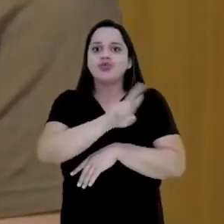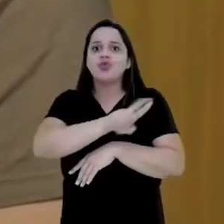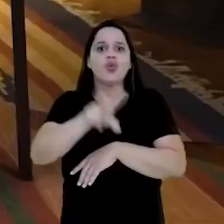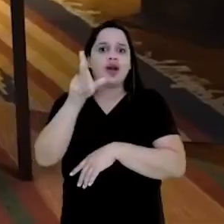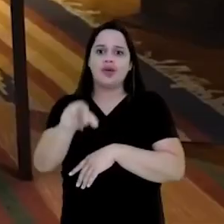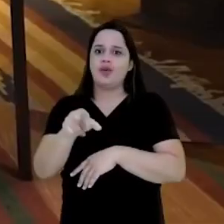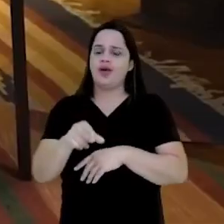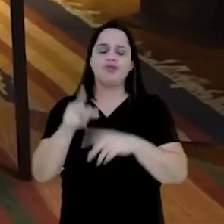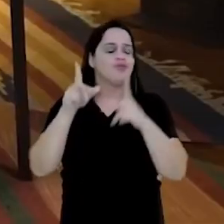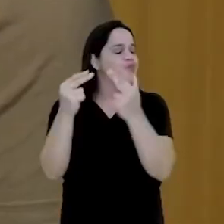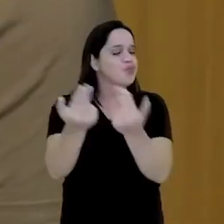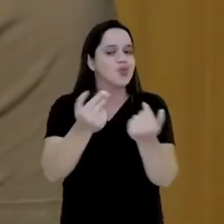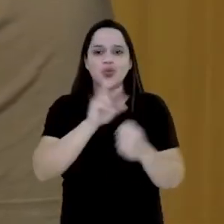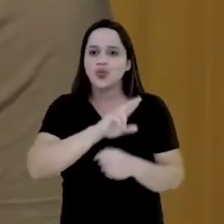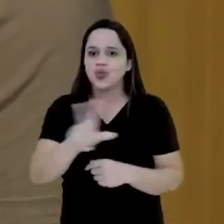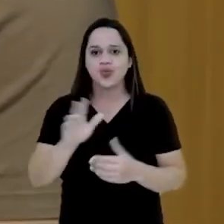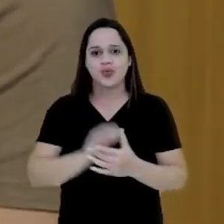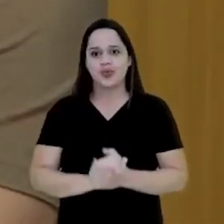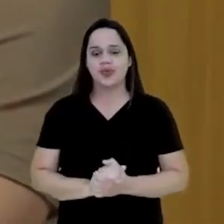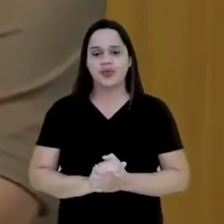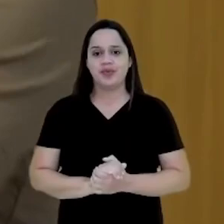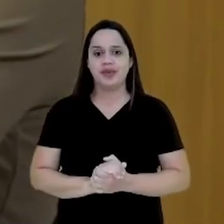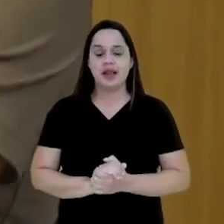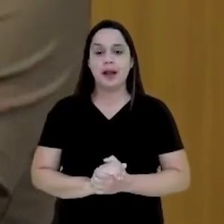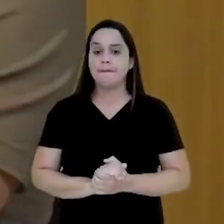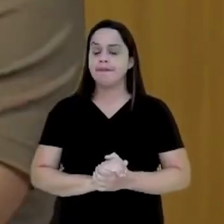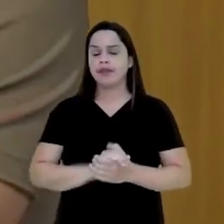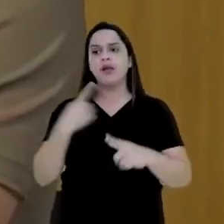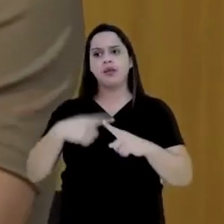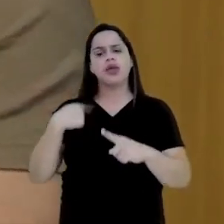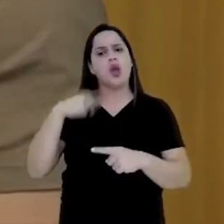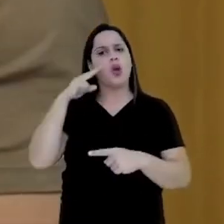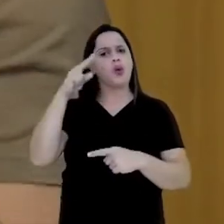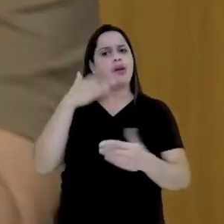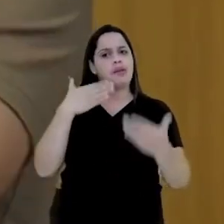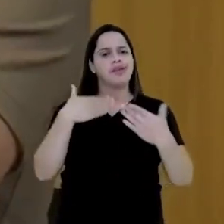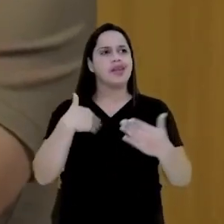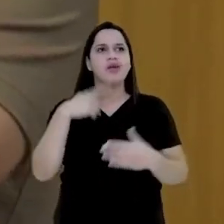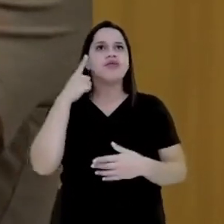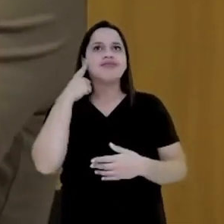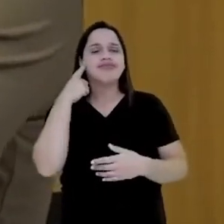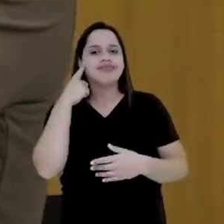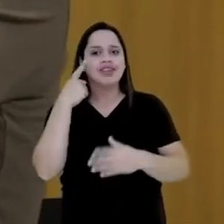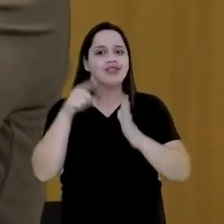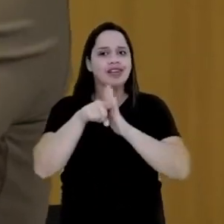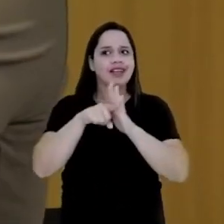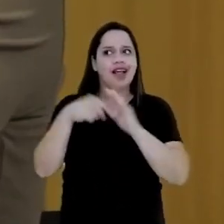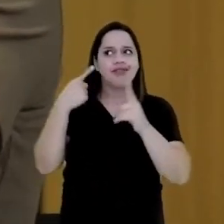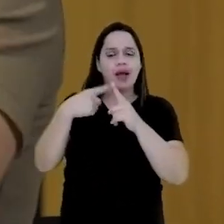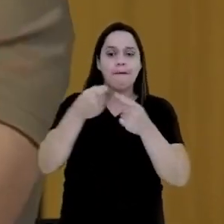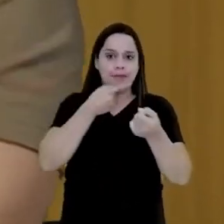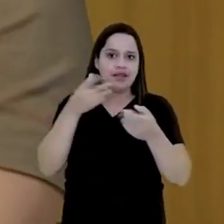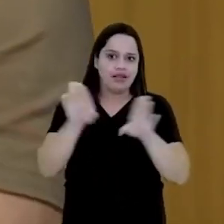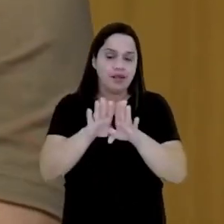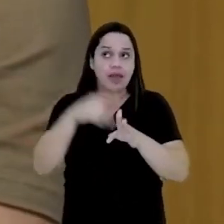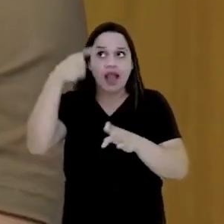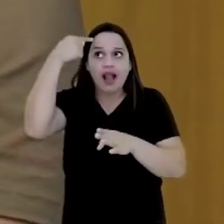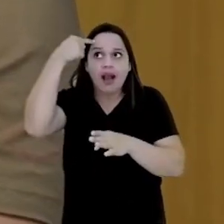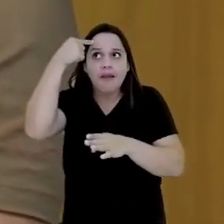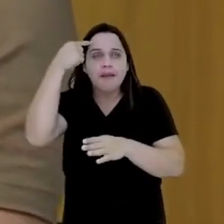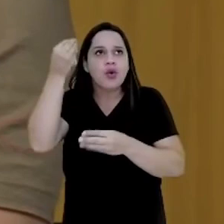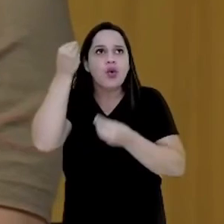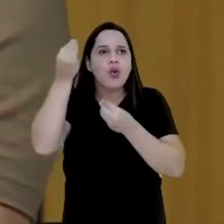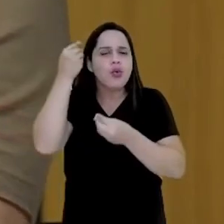É isso que me entender não é a mesma coisa que porque o que eu analiso aqui eu bato auxiliado é sobre a cabeça das pessoas né